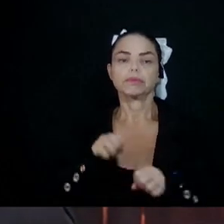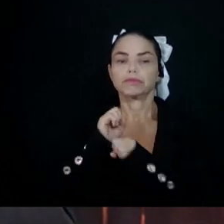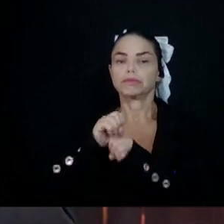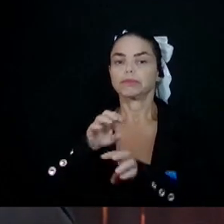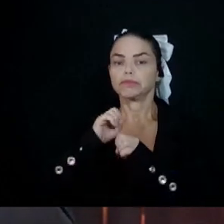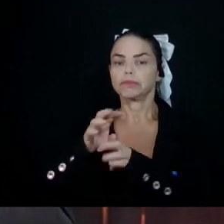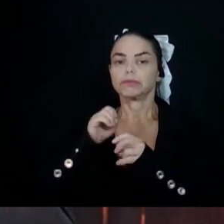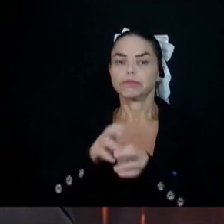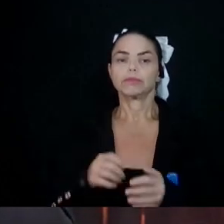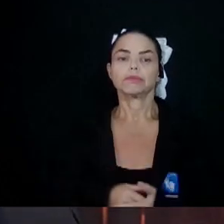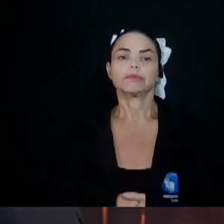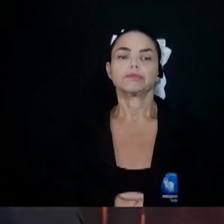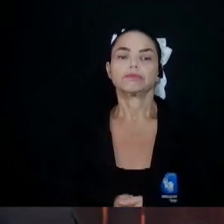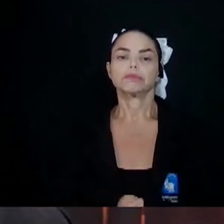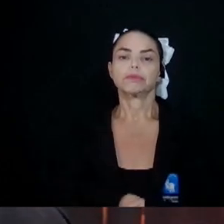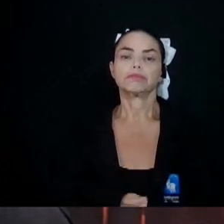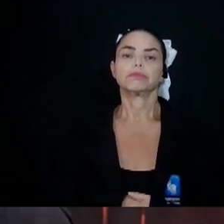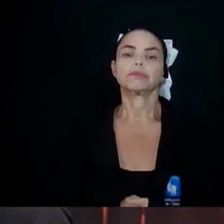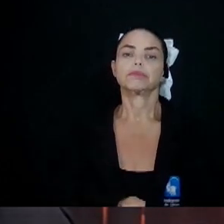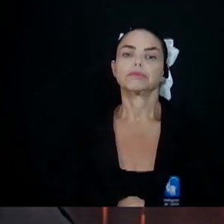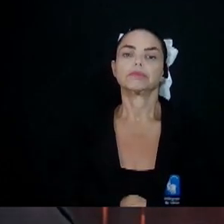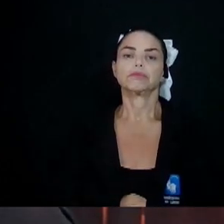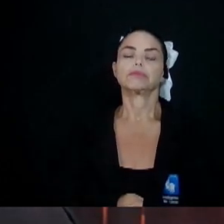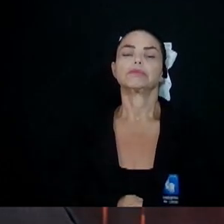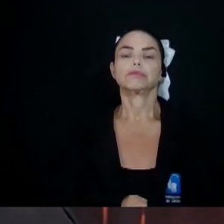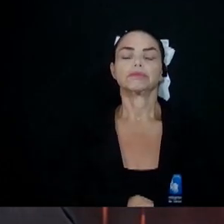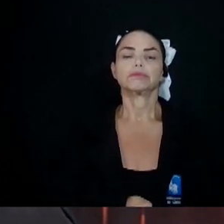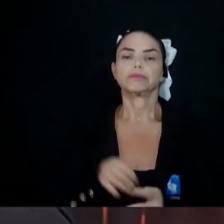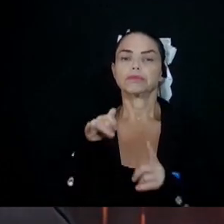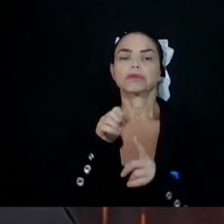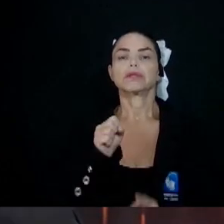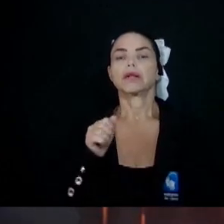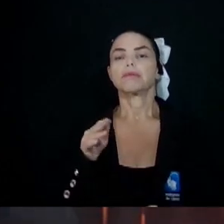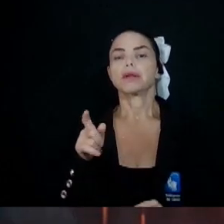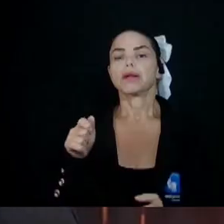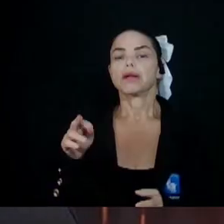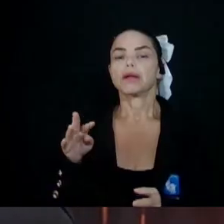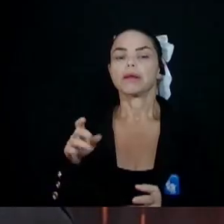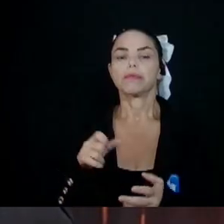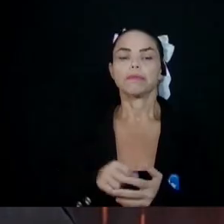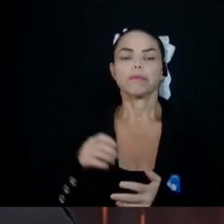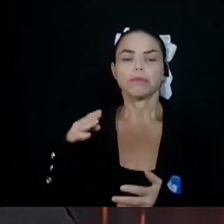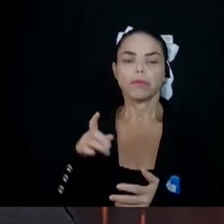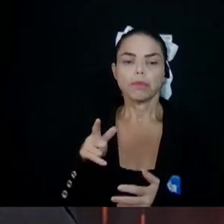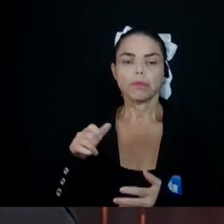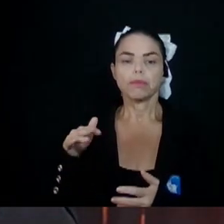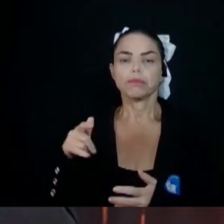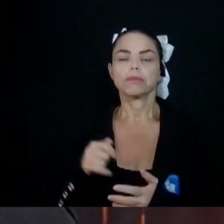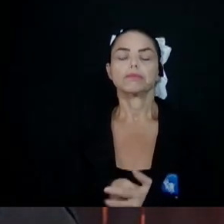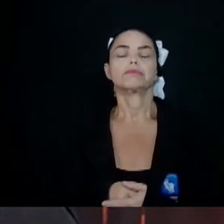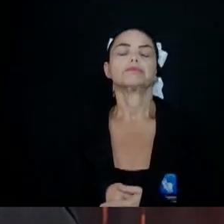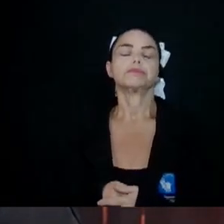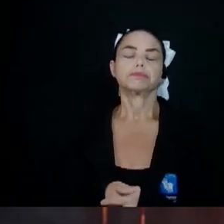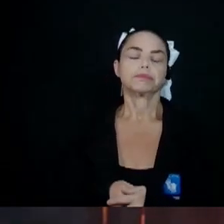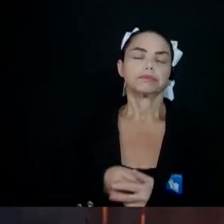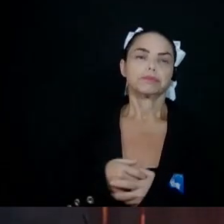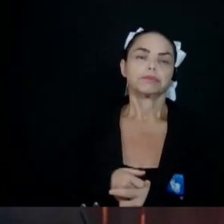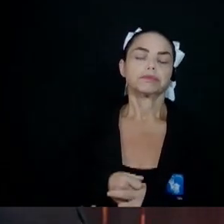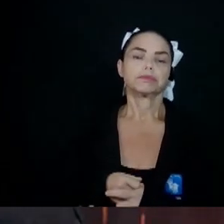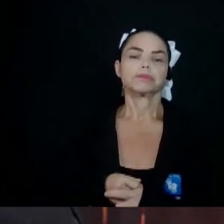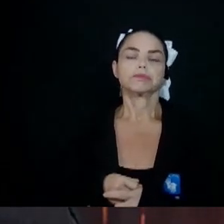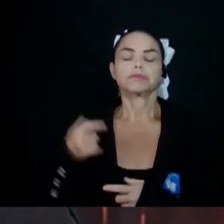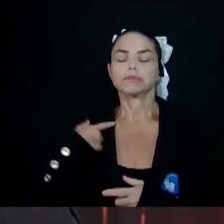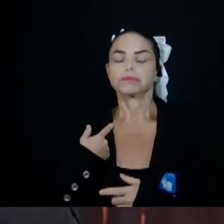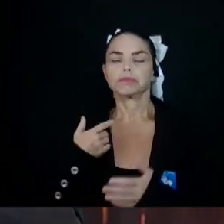Né? A gente falou de cyberbullying aqui, eu vou também falar rapidamente uma coisa sobre cyberbullying. Para mim, qual que é a